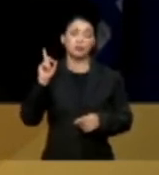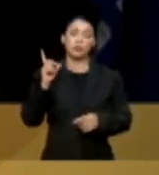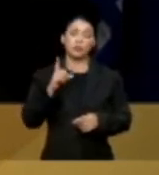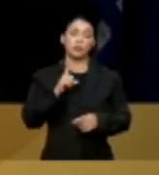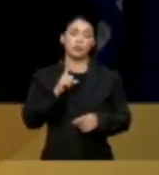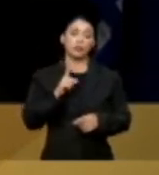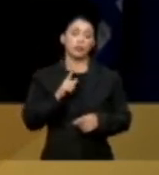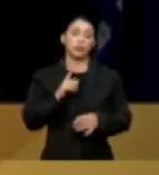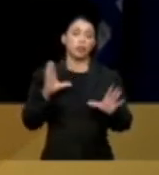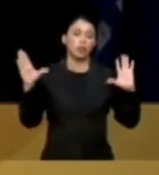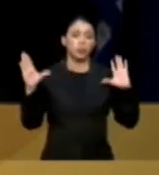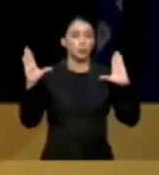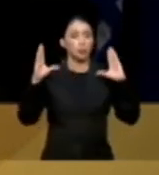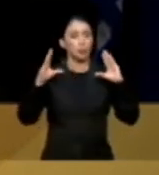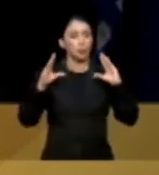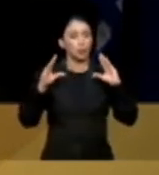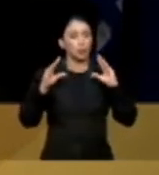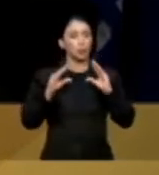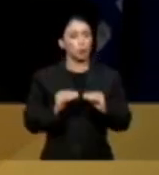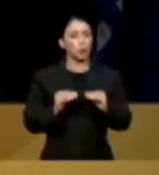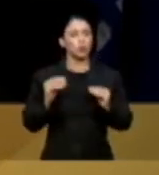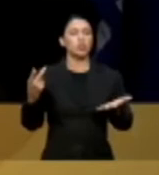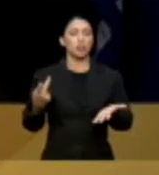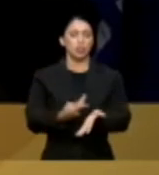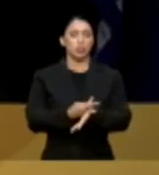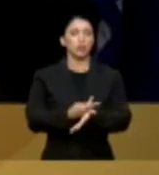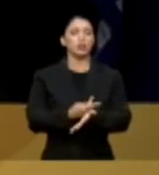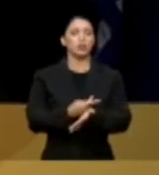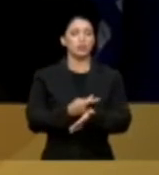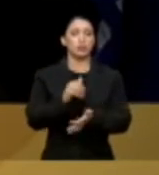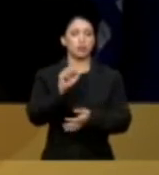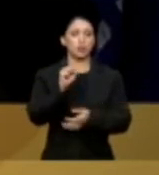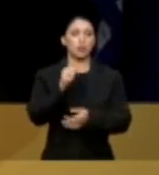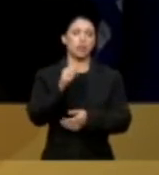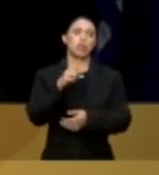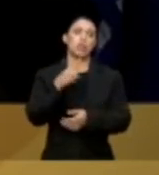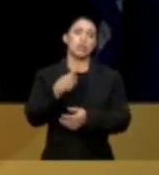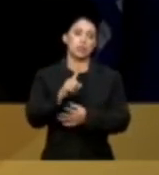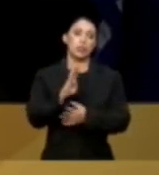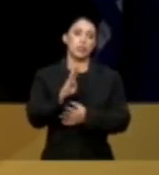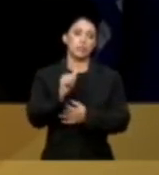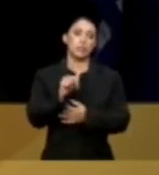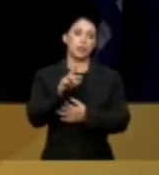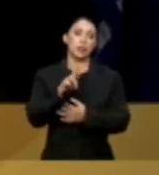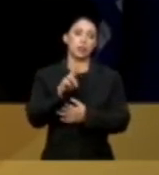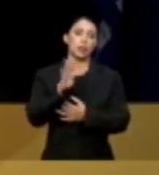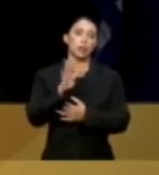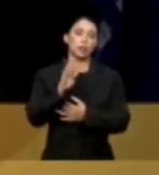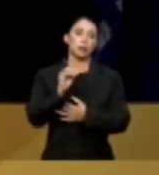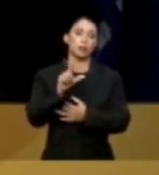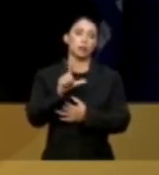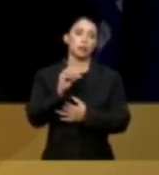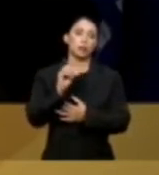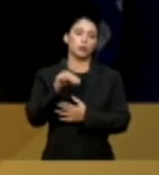tragédia daquela noite de São Bartolomeu serviu para que conhecêssemos a partir dali